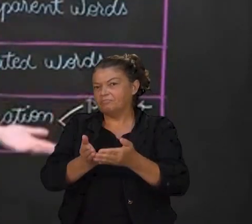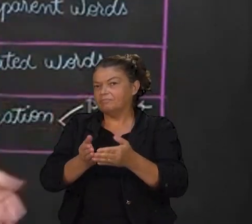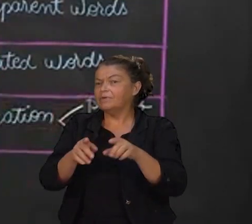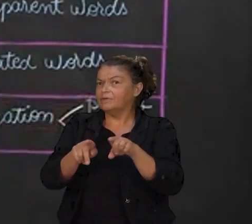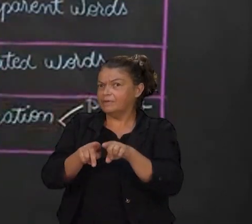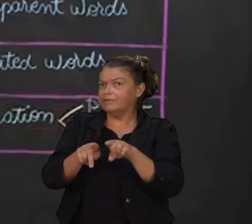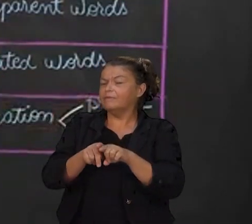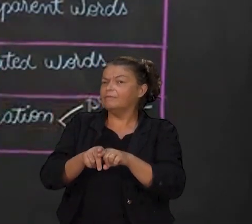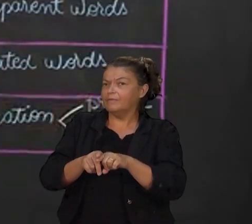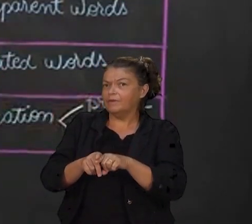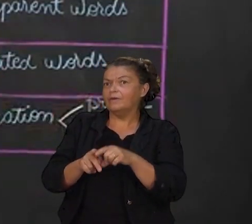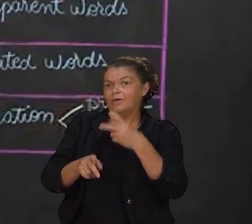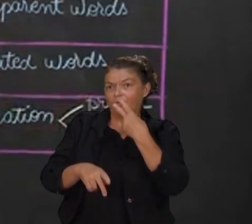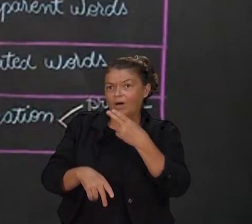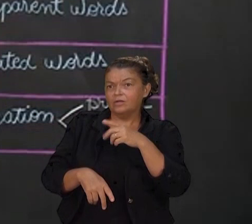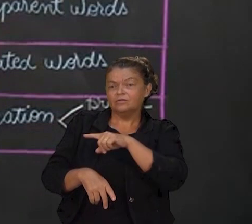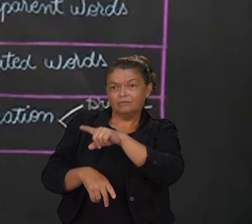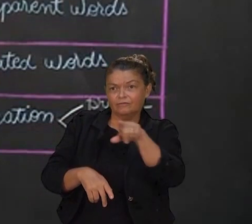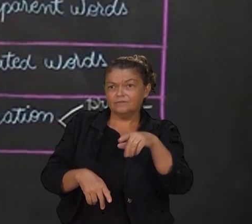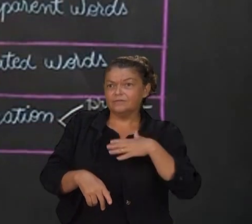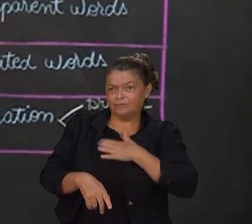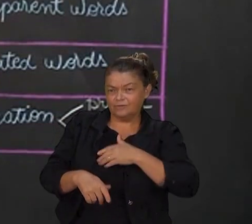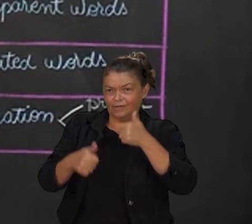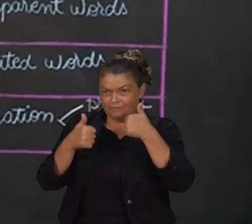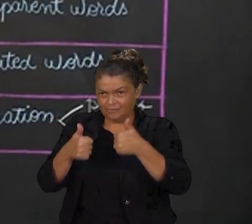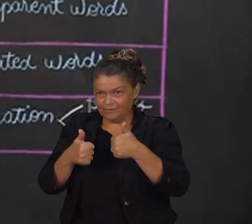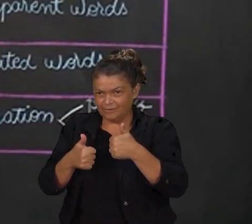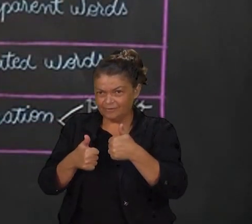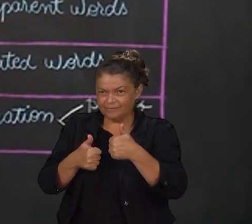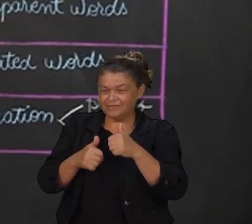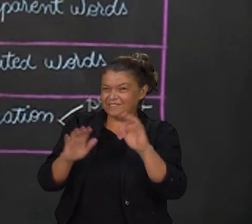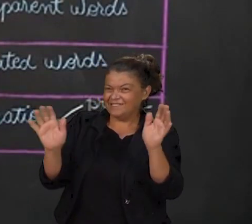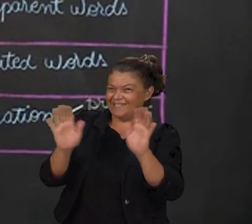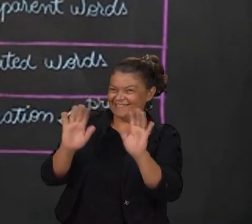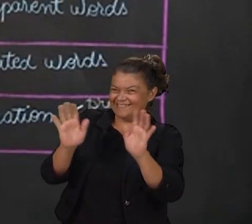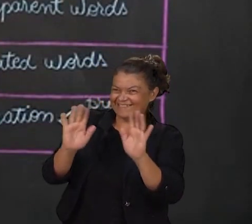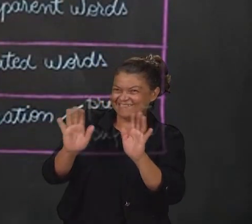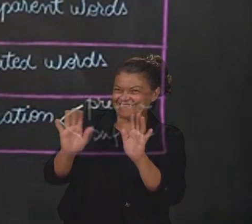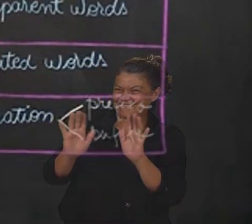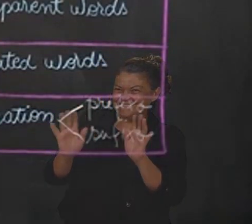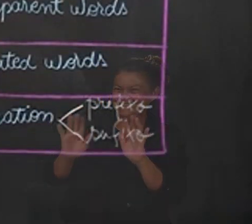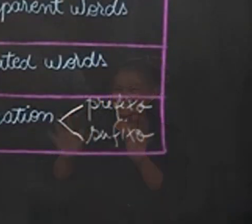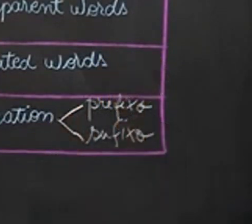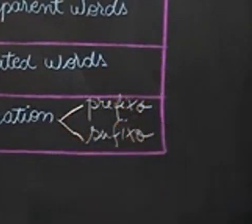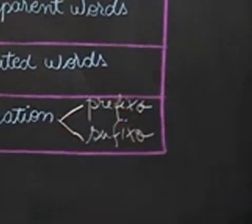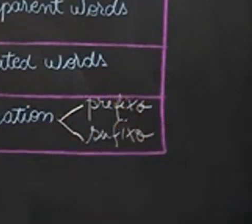das dicas que eu trouxe para vocês. Ok? See you guys. Bye bye.